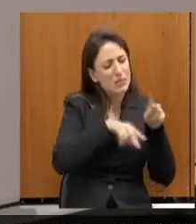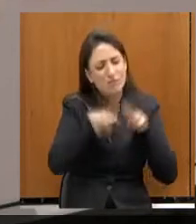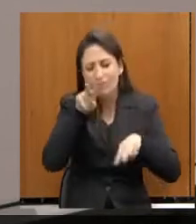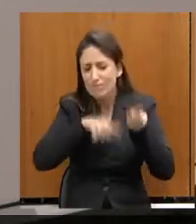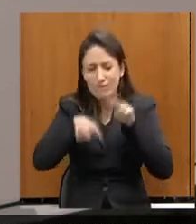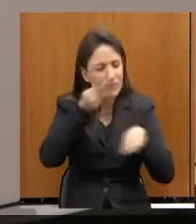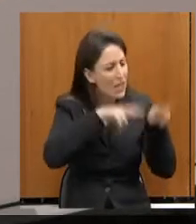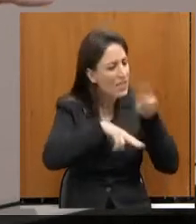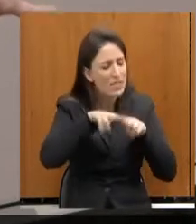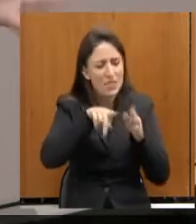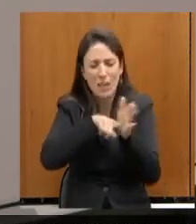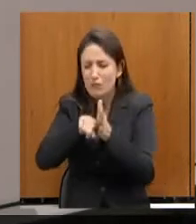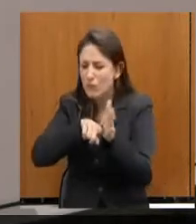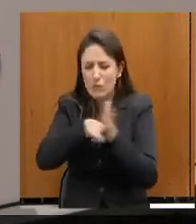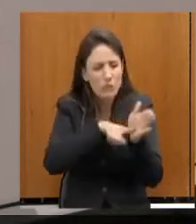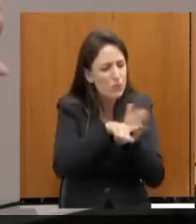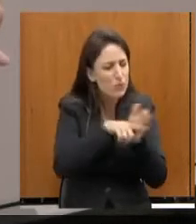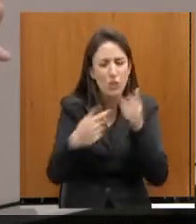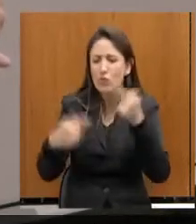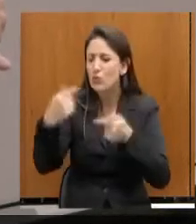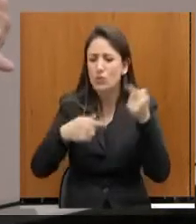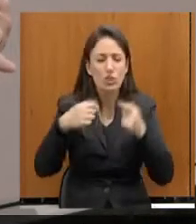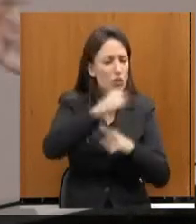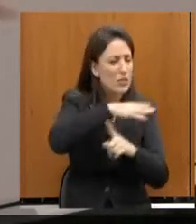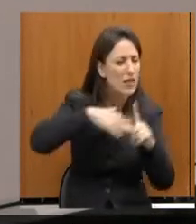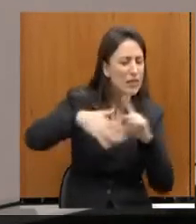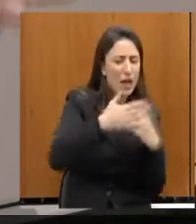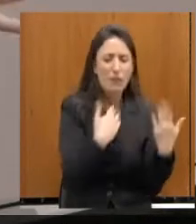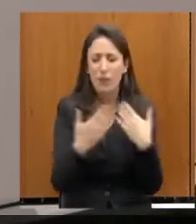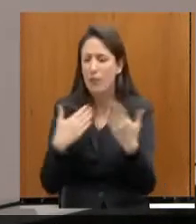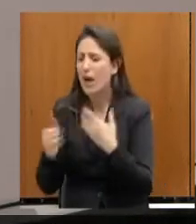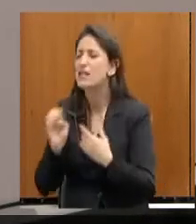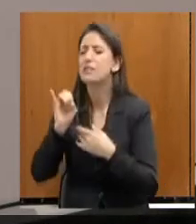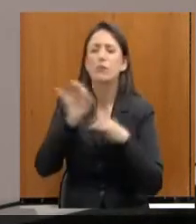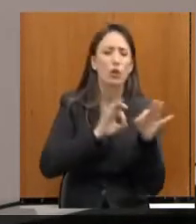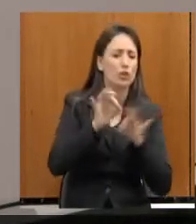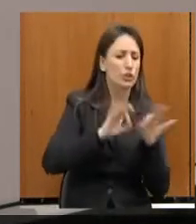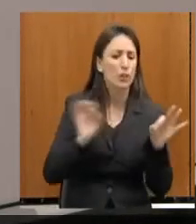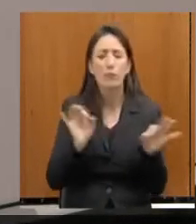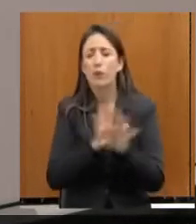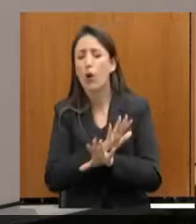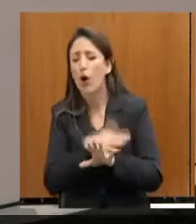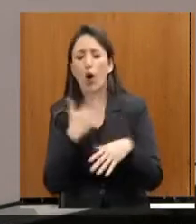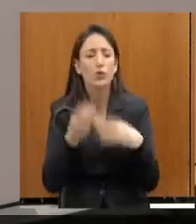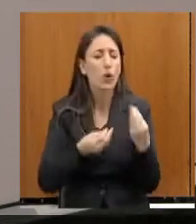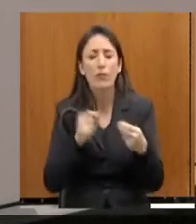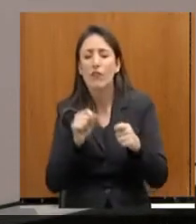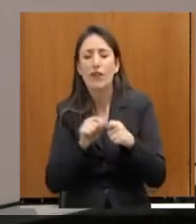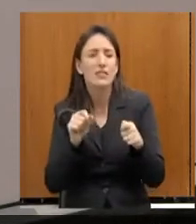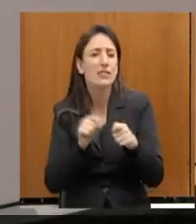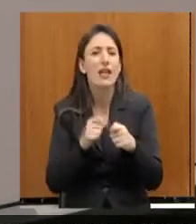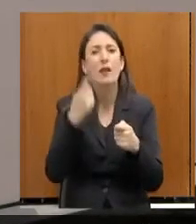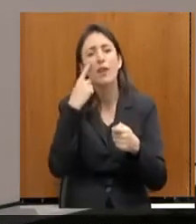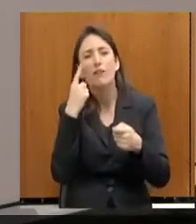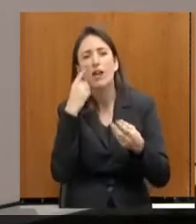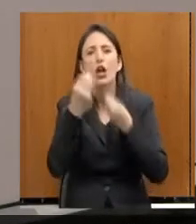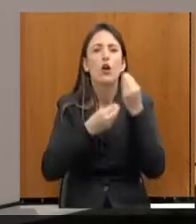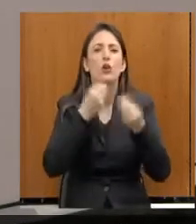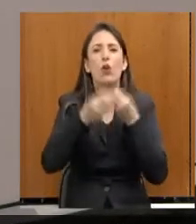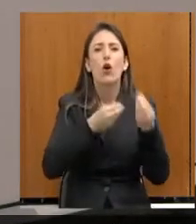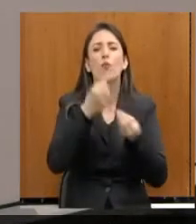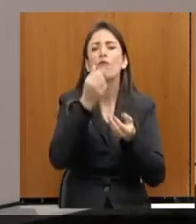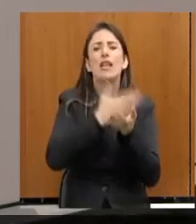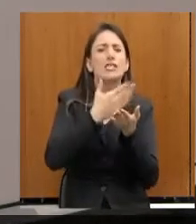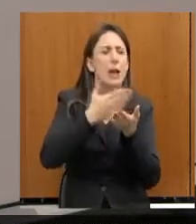avaliação discutindo com a sociedade quando o projeto tivesse pronto e aí verificarem as condições do seu financiamento então o